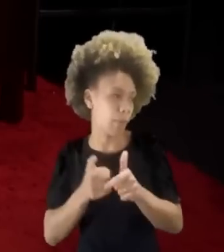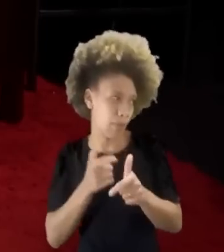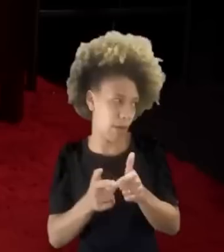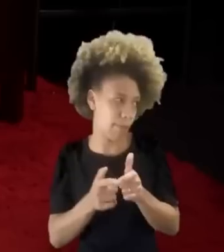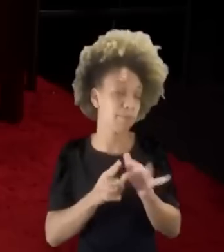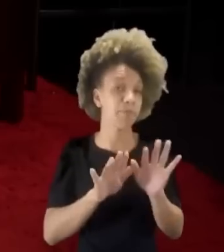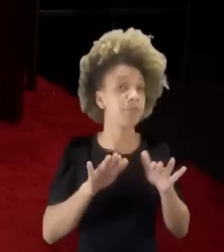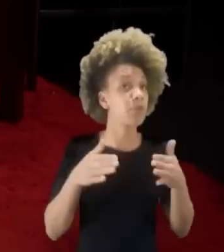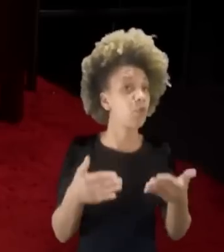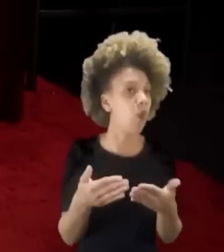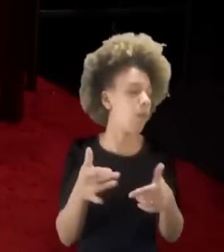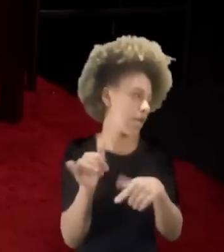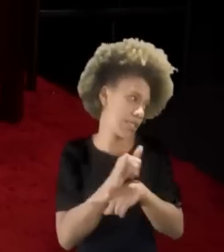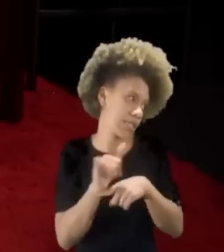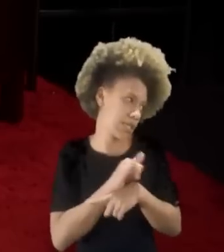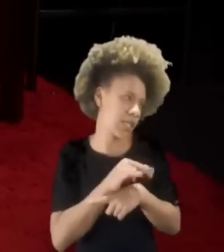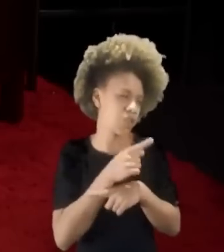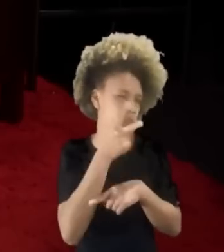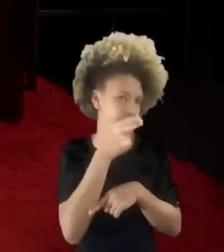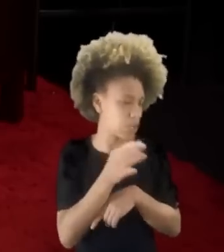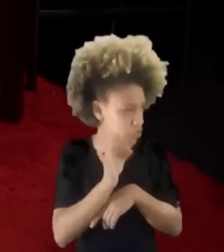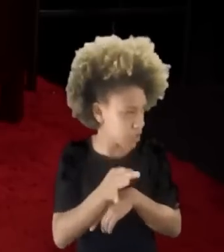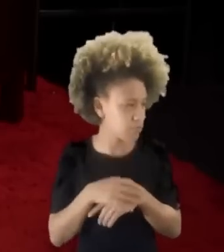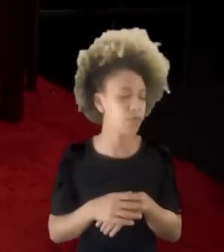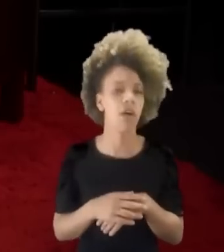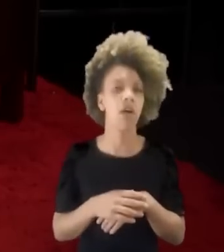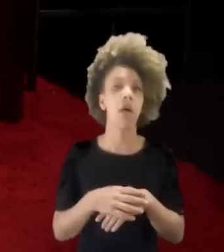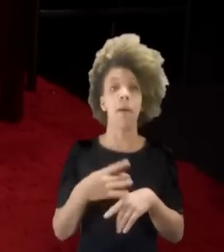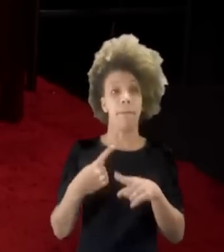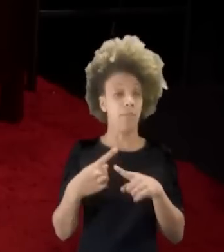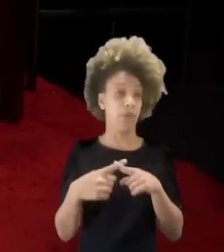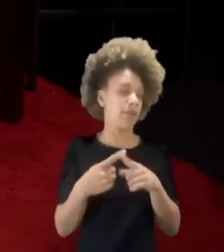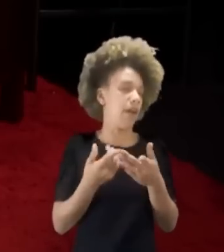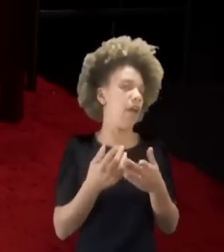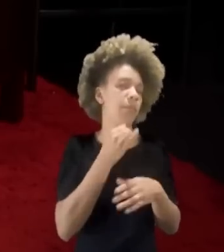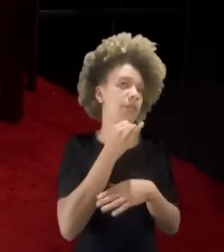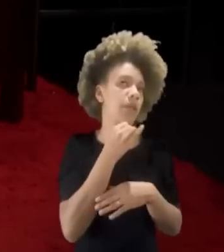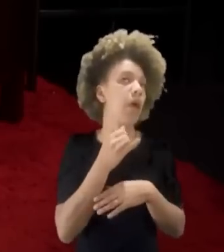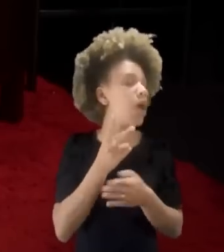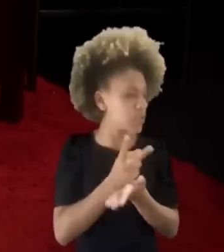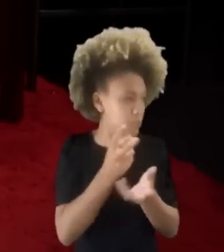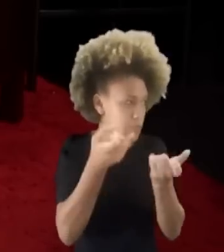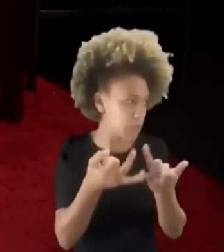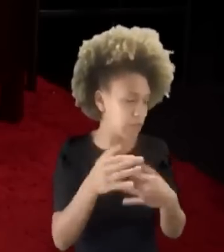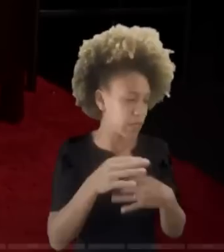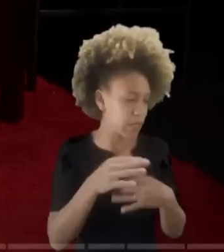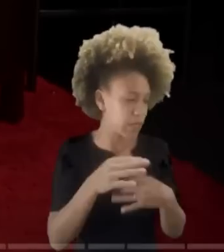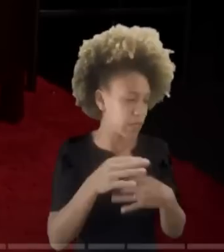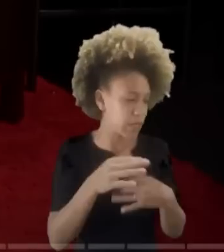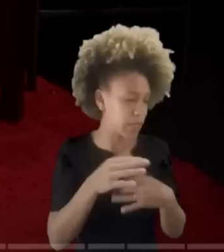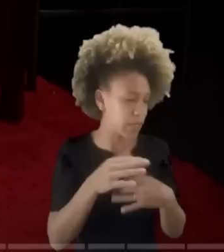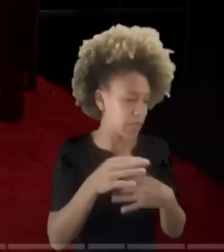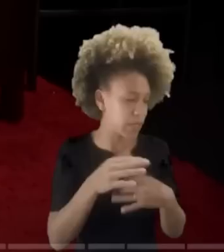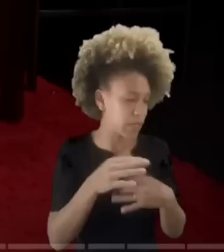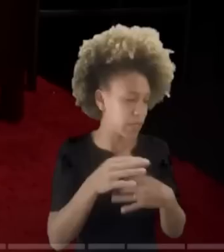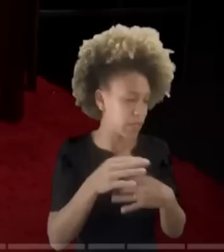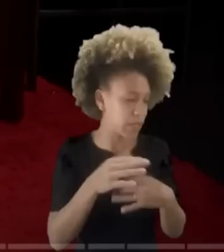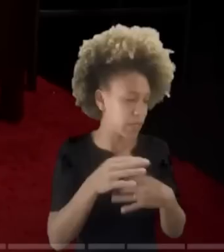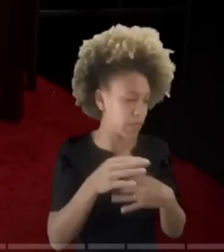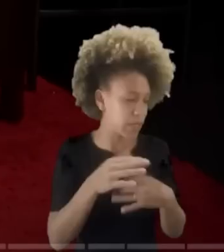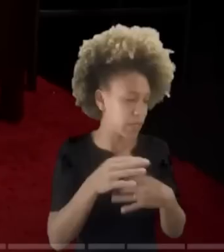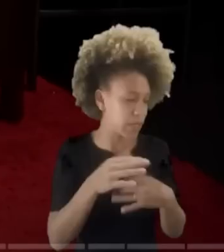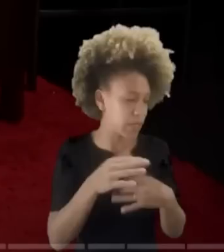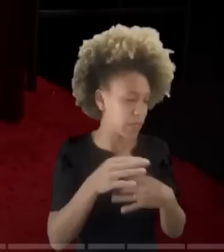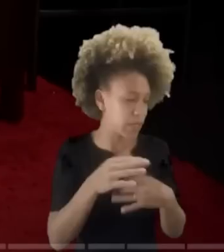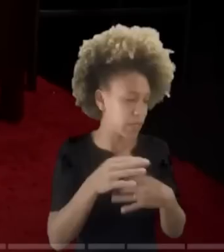qual que é uma solução que você acha que daria certo mano eu acho porque no final é aquela coisa assim eu sempre falo assim eu tenho um cachorro eu faço eu faço a seguinte